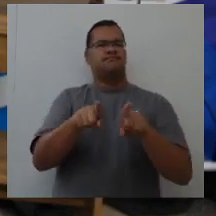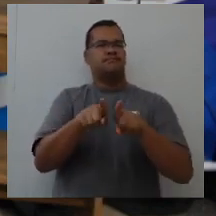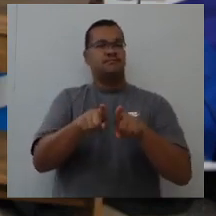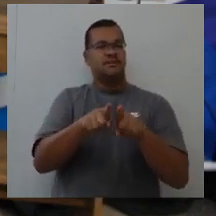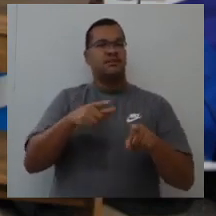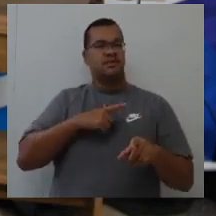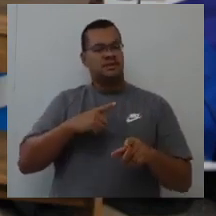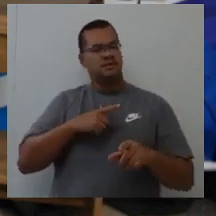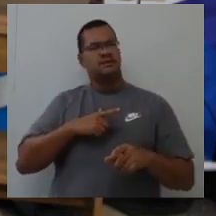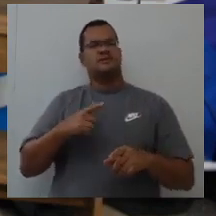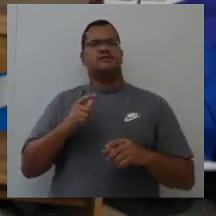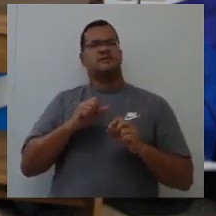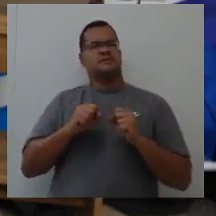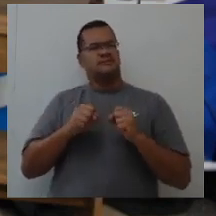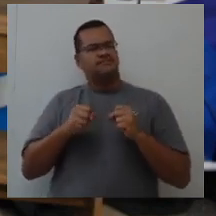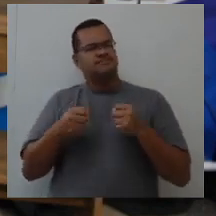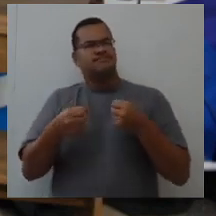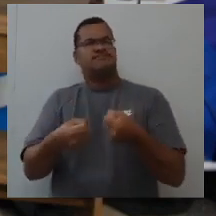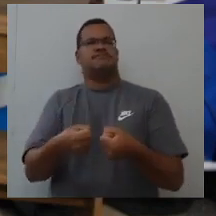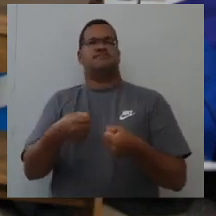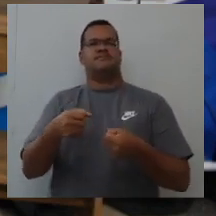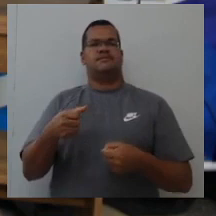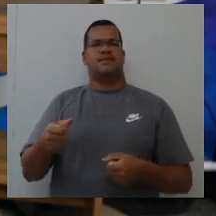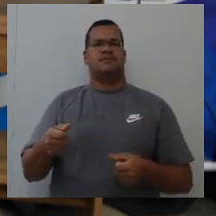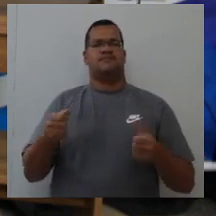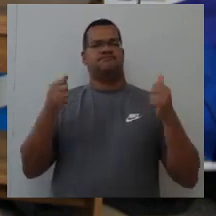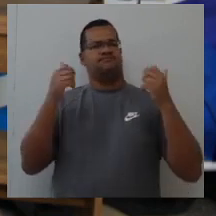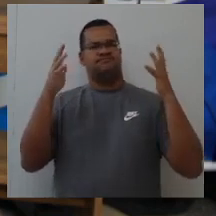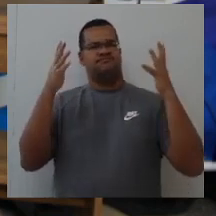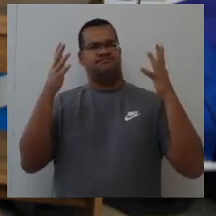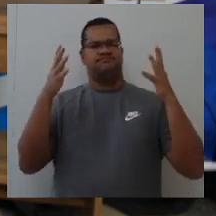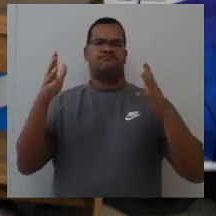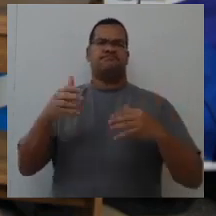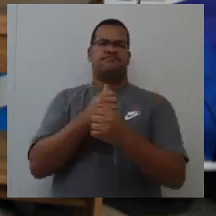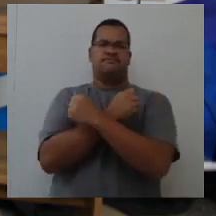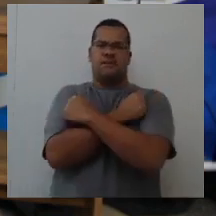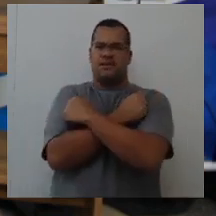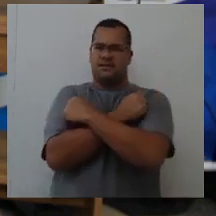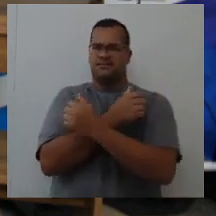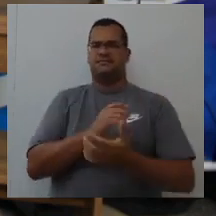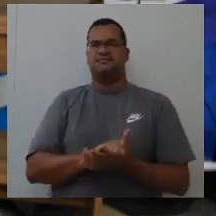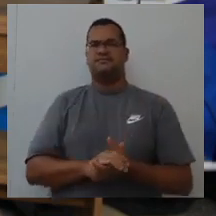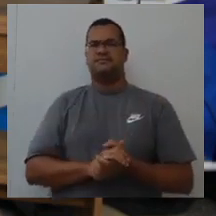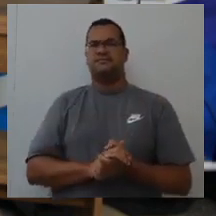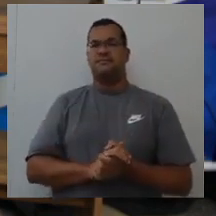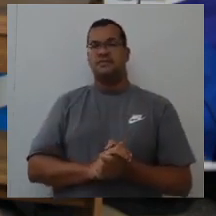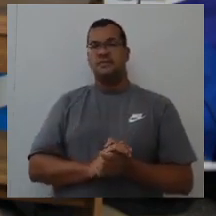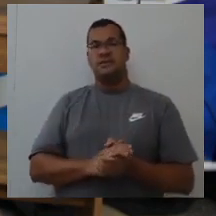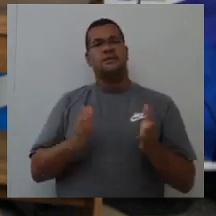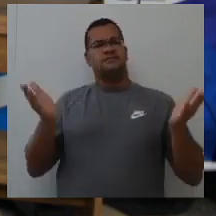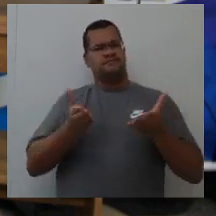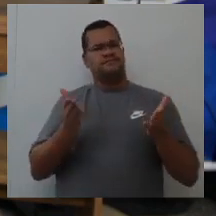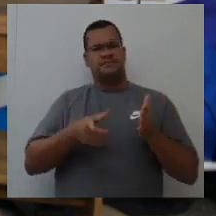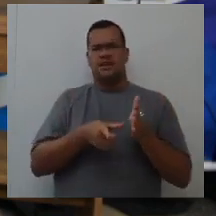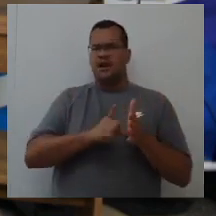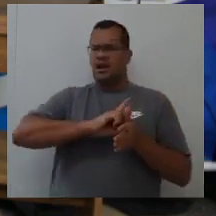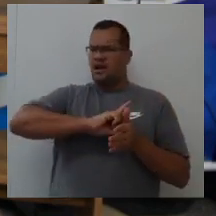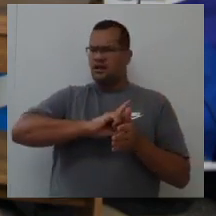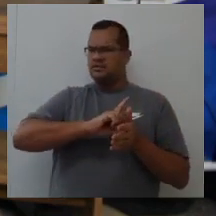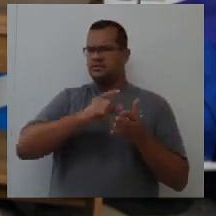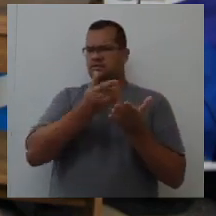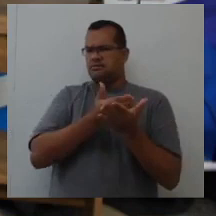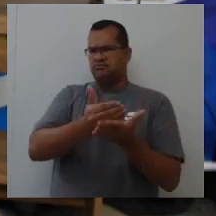que estão aí também segurando a onda. Valeu, pessoal! Grande abraço aí. Olha só, antes da gente entrar na nossa